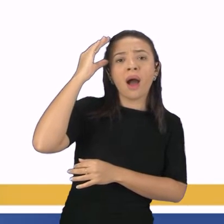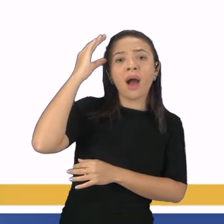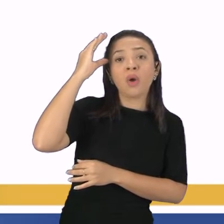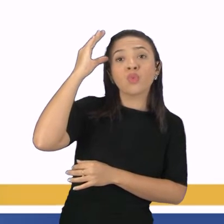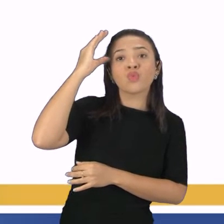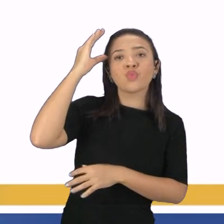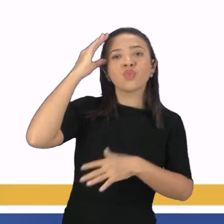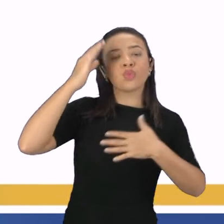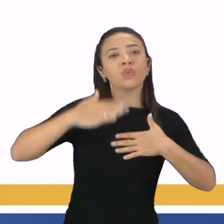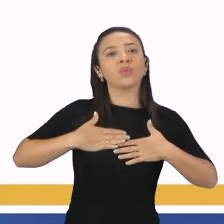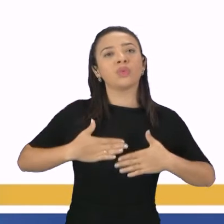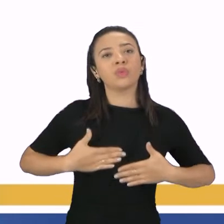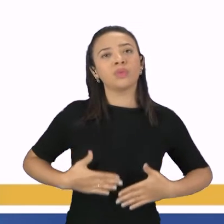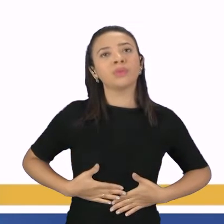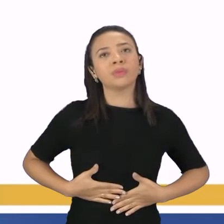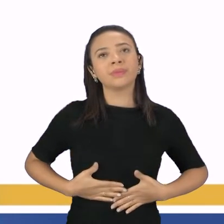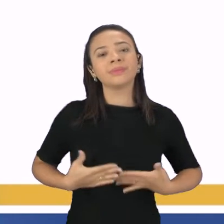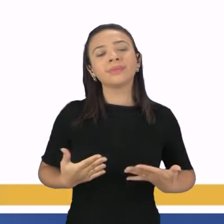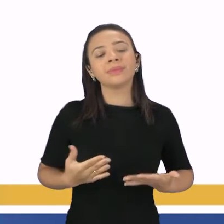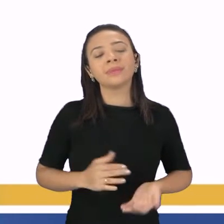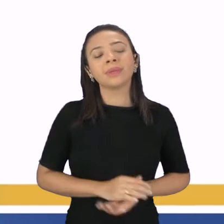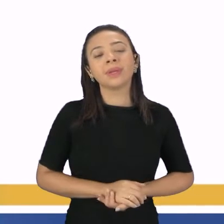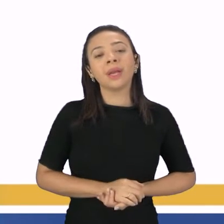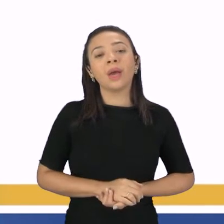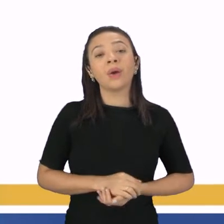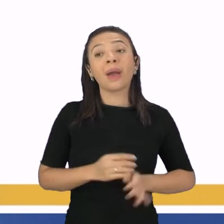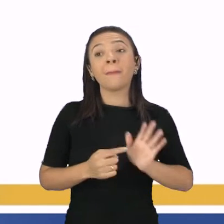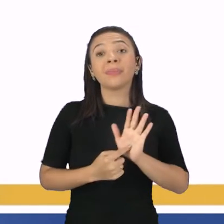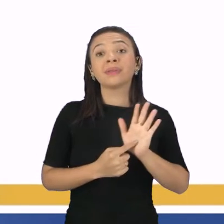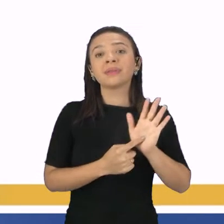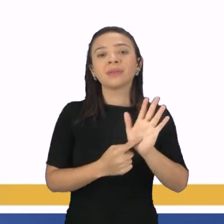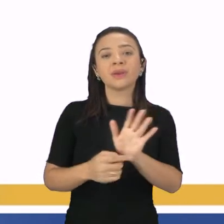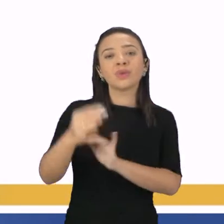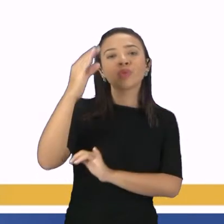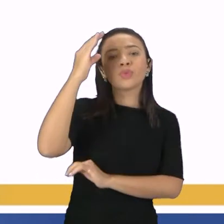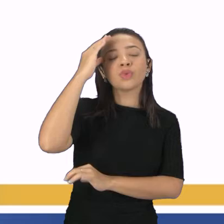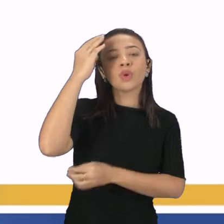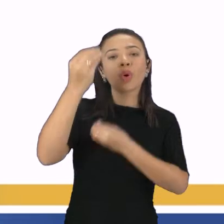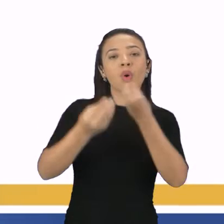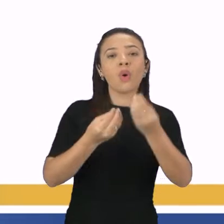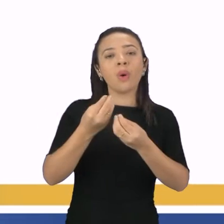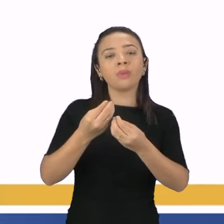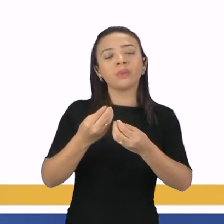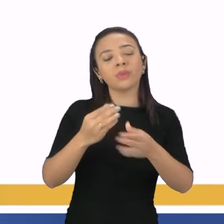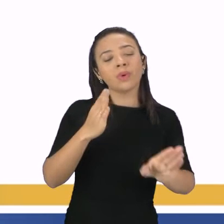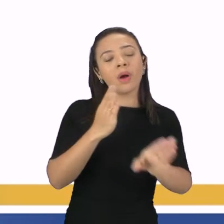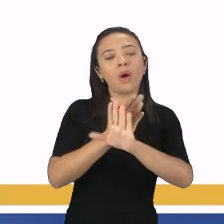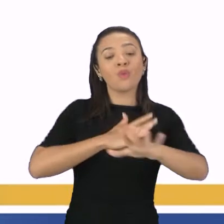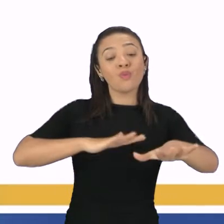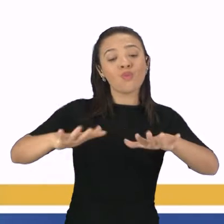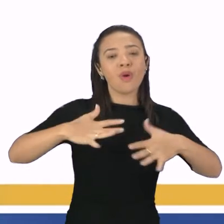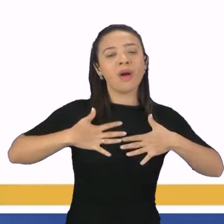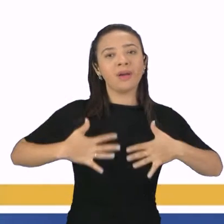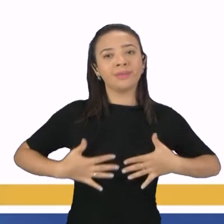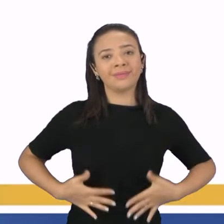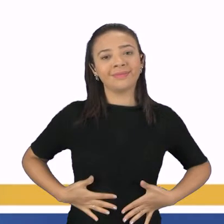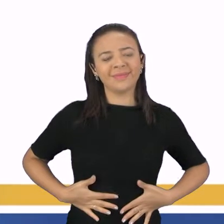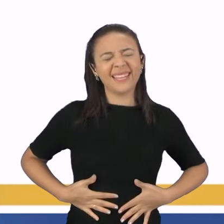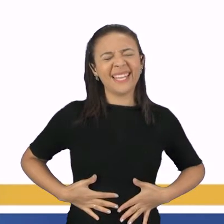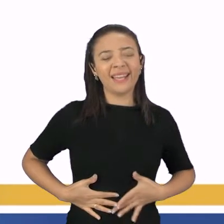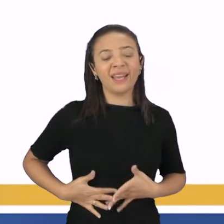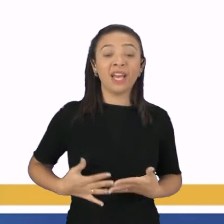é a manifestação de uma cultura através do movimento corporal, ou seja, é a forma de um povo